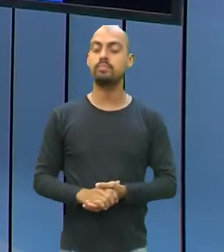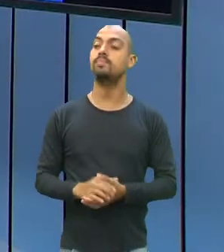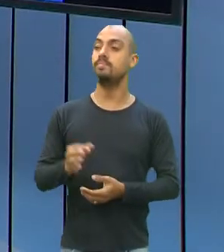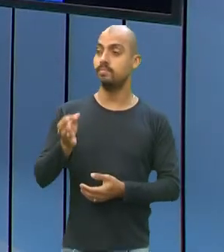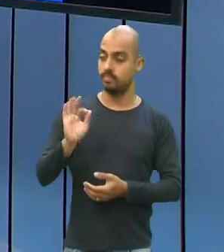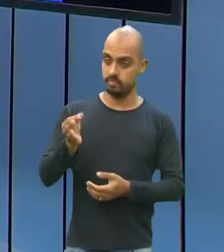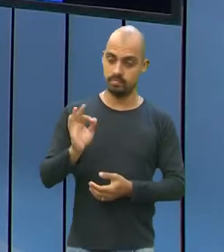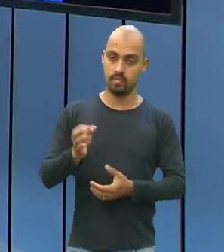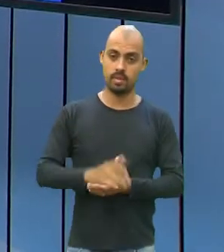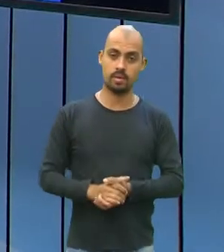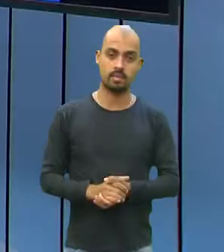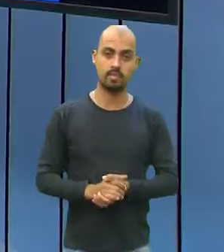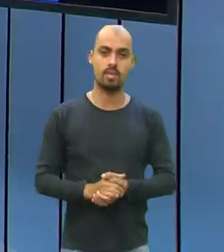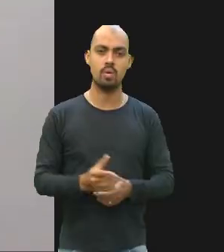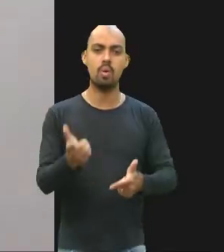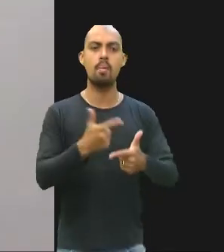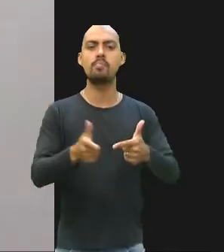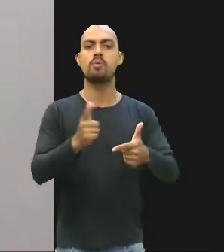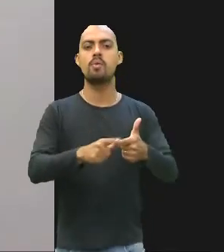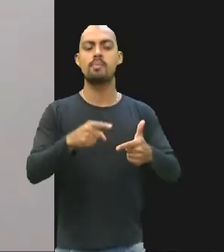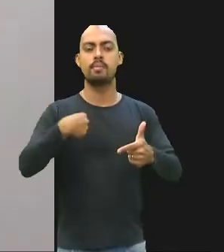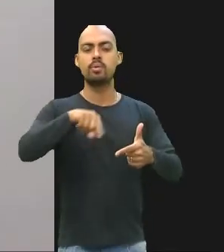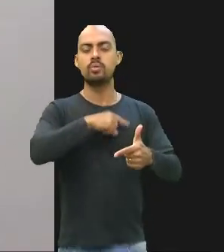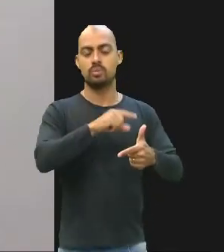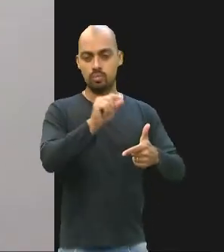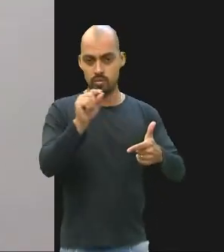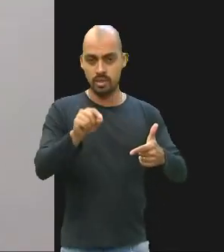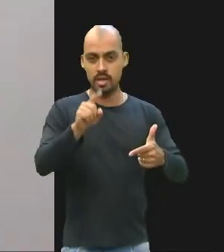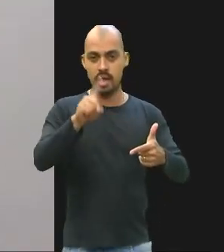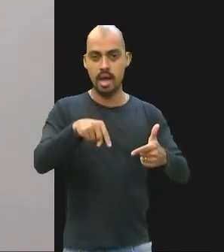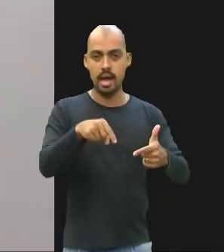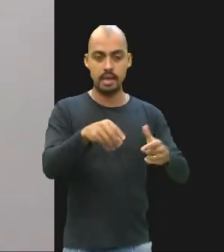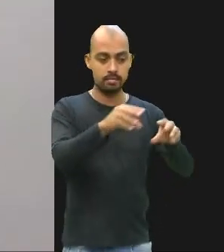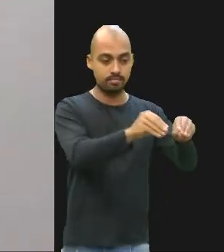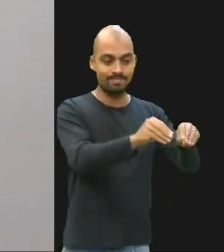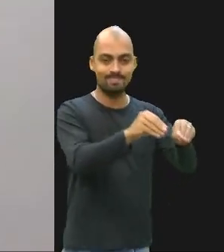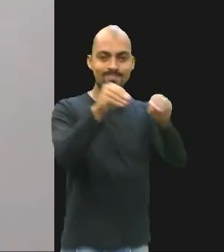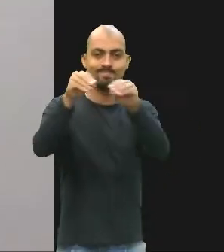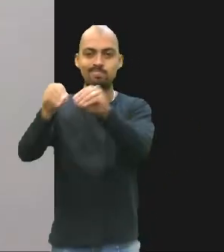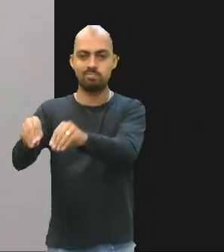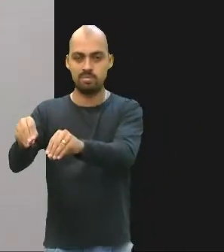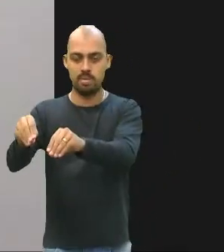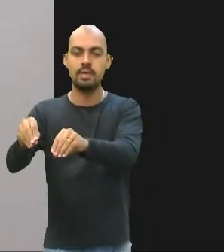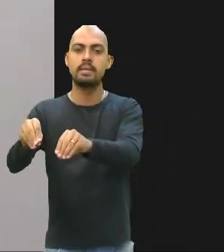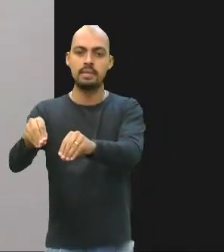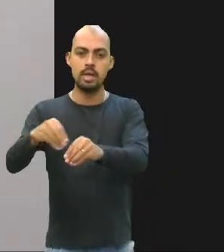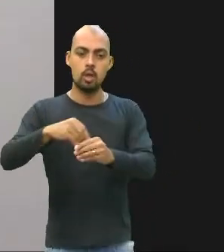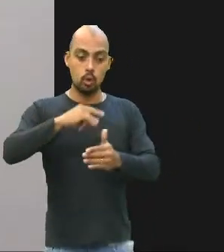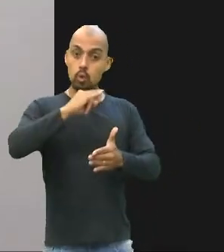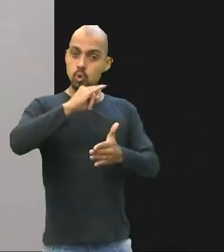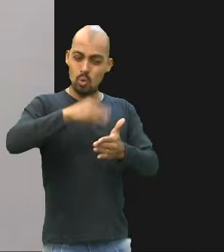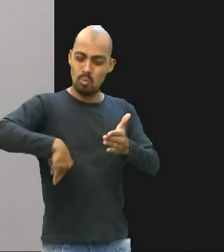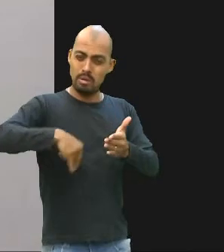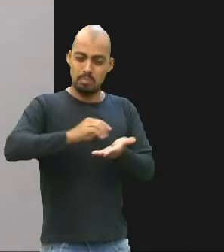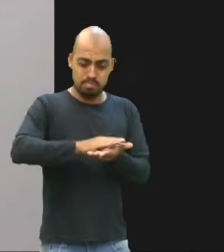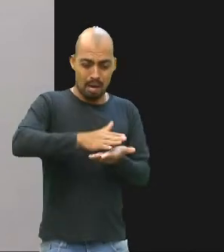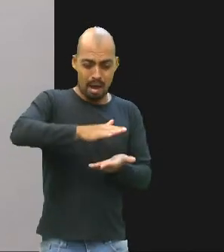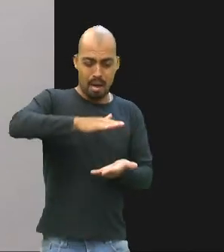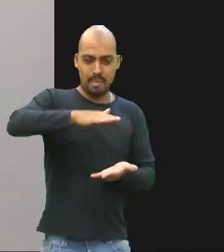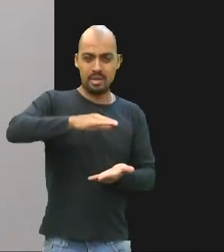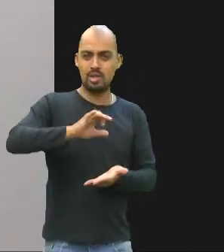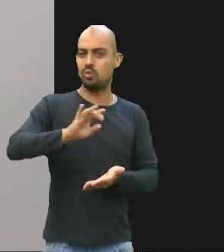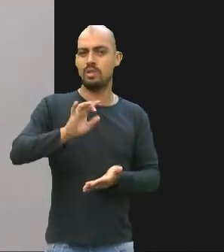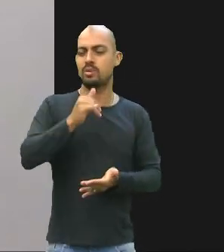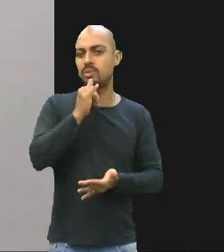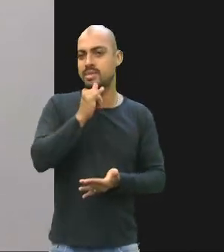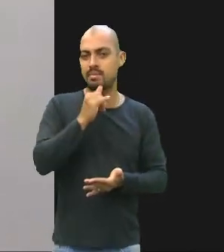Sim, sim. O nosso problema ali era o deslocamento, né? Tem toda uma burocracia envolvida. Não era só simplesmente colocar a